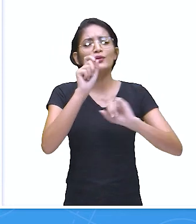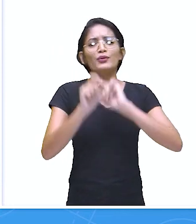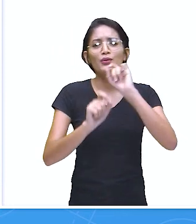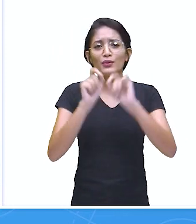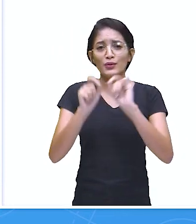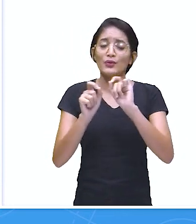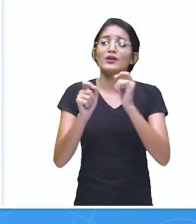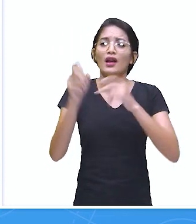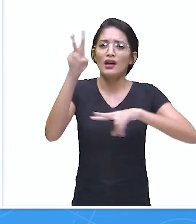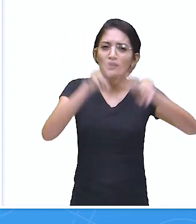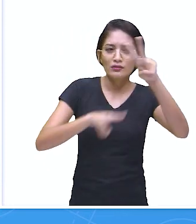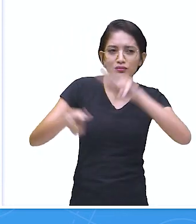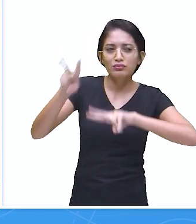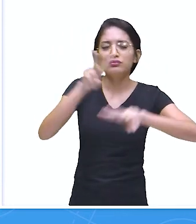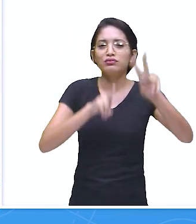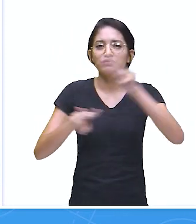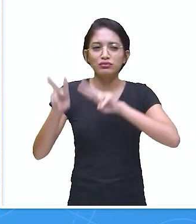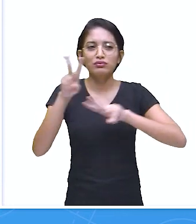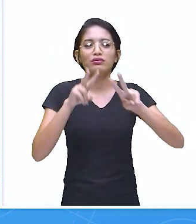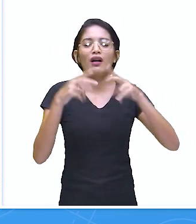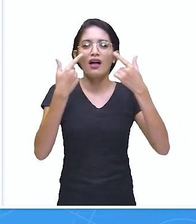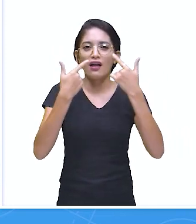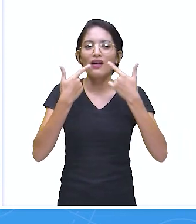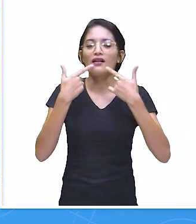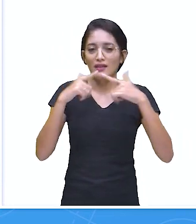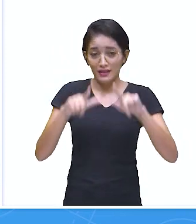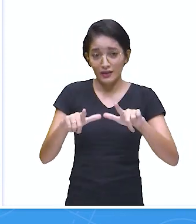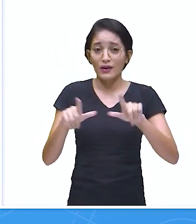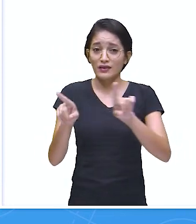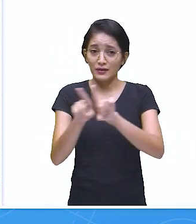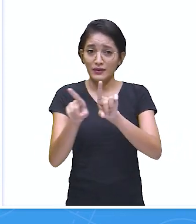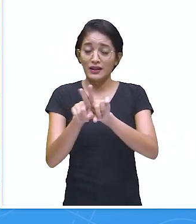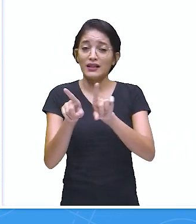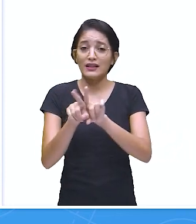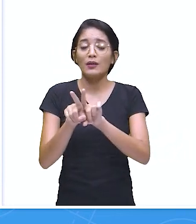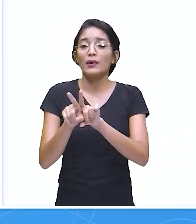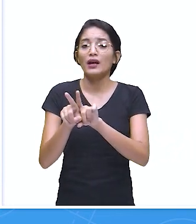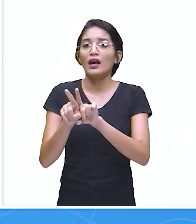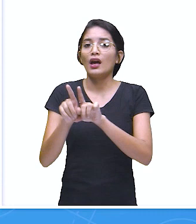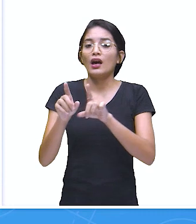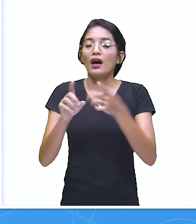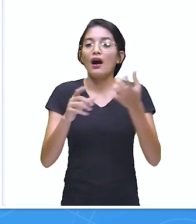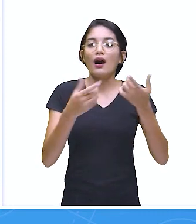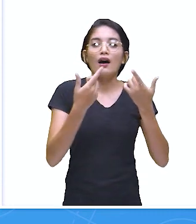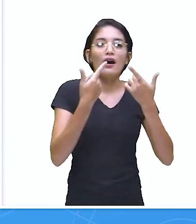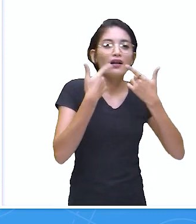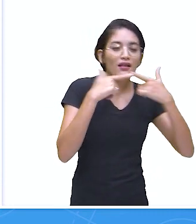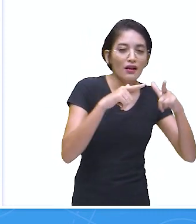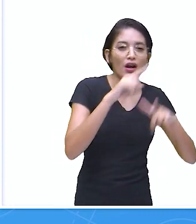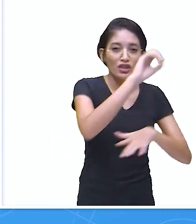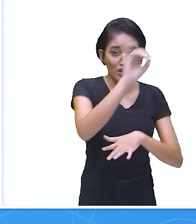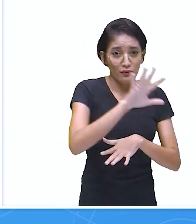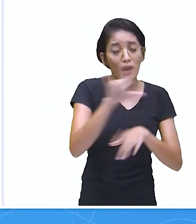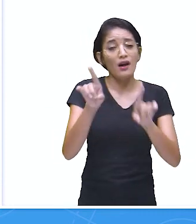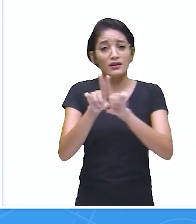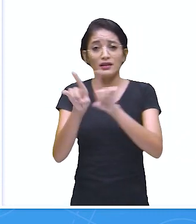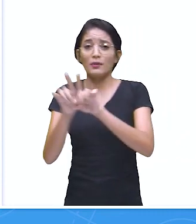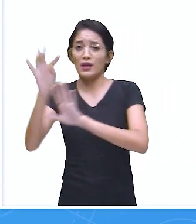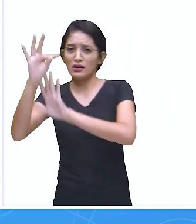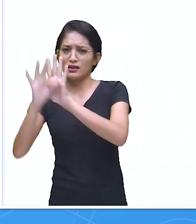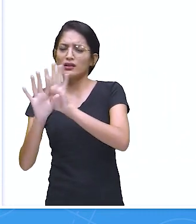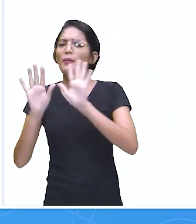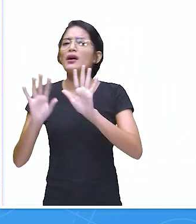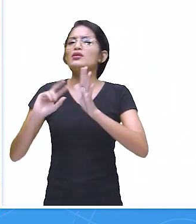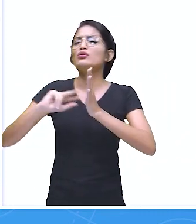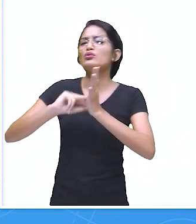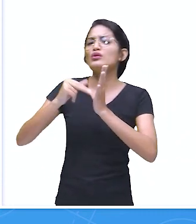da linguagem verbal e da linguagem associada à linguagem não verbal. Professor, o que